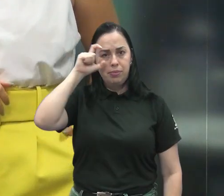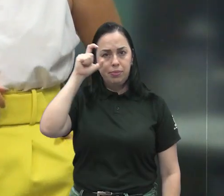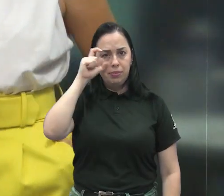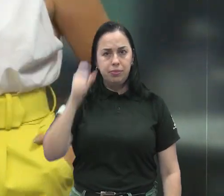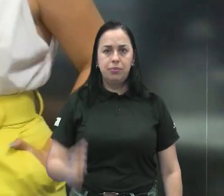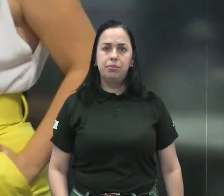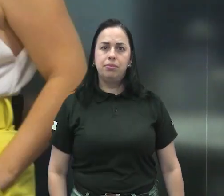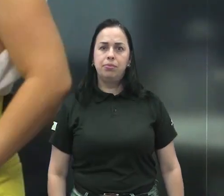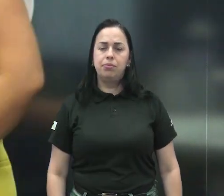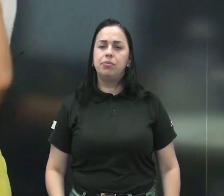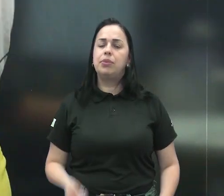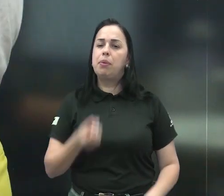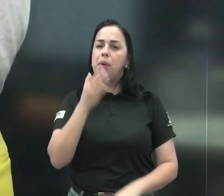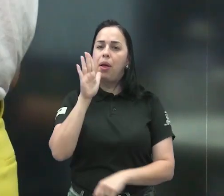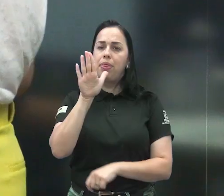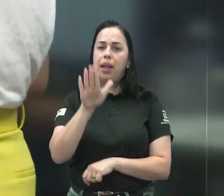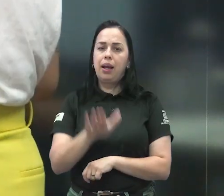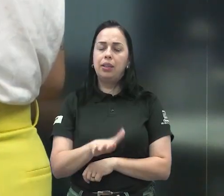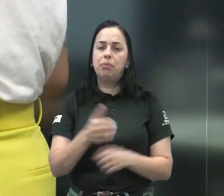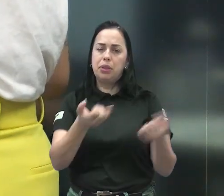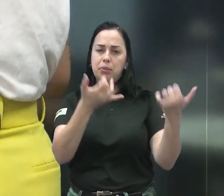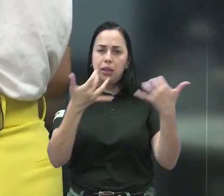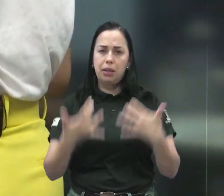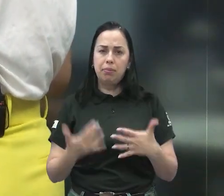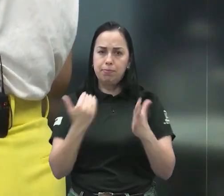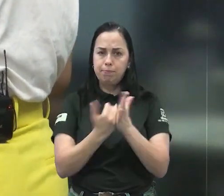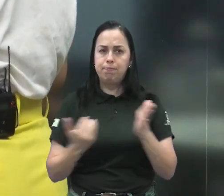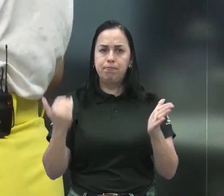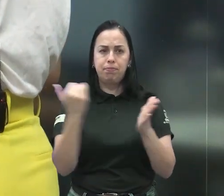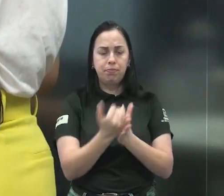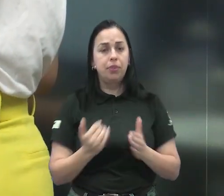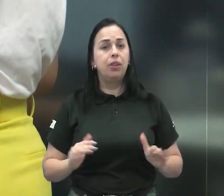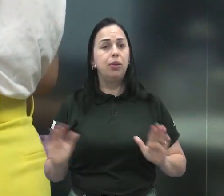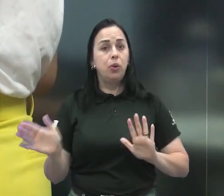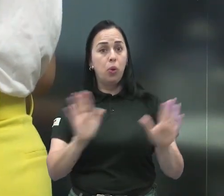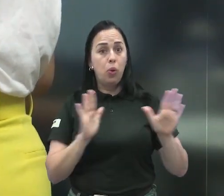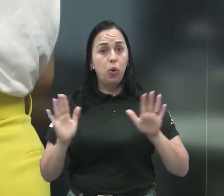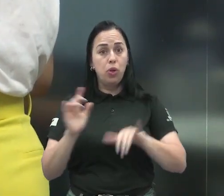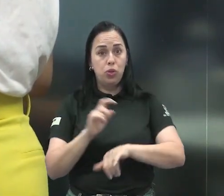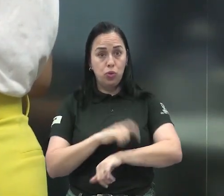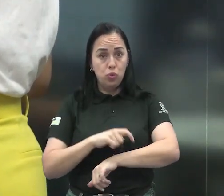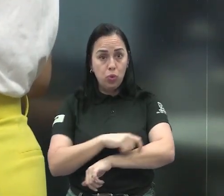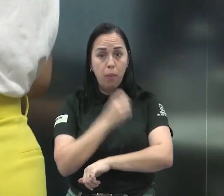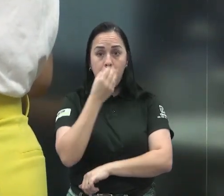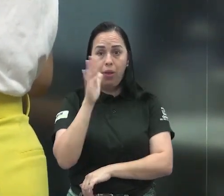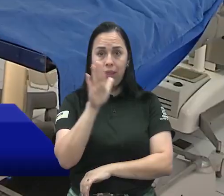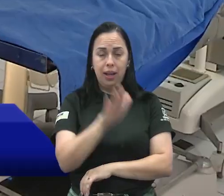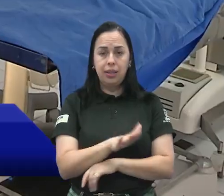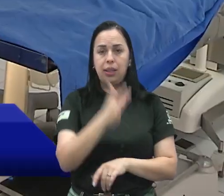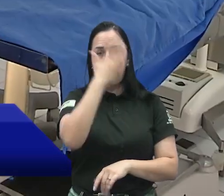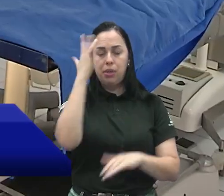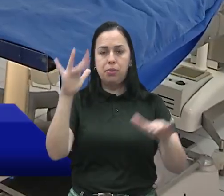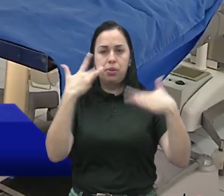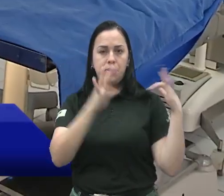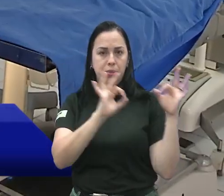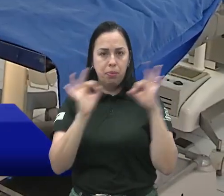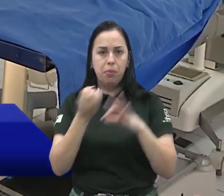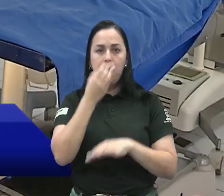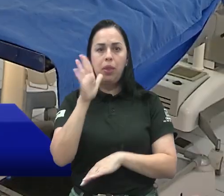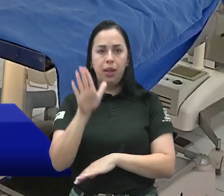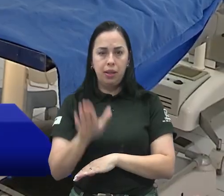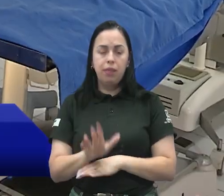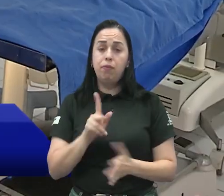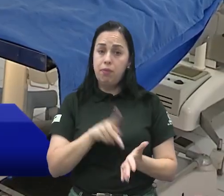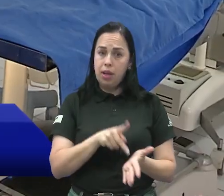Vitória Caxias. Boa tarde, Ana. Conta mais pra gente. Oi, Ju, boa tarde para você, boa tarde a todos que nos